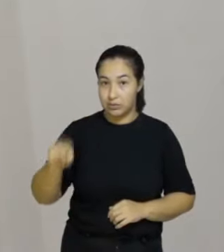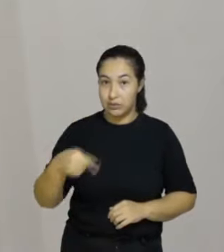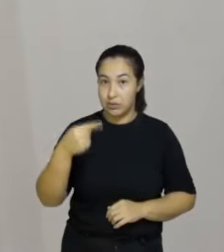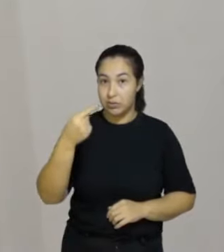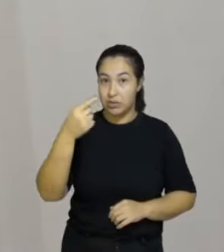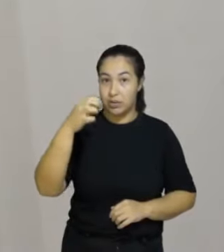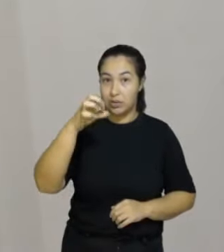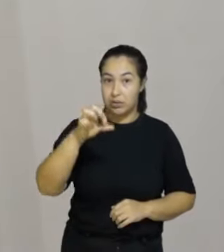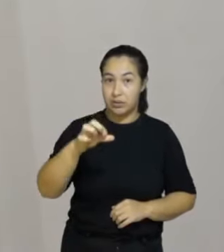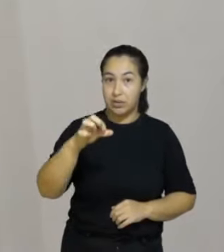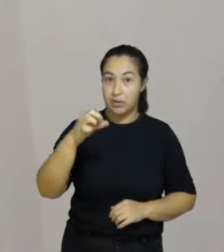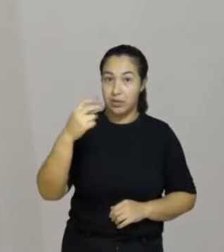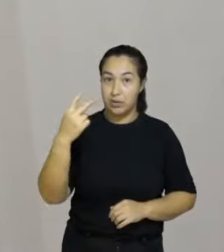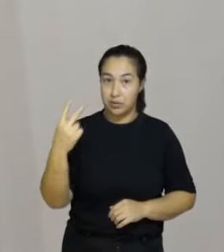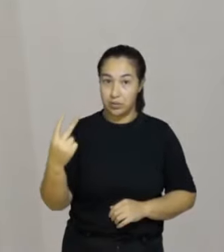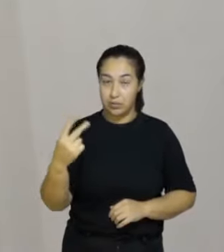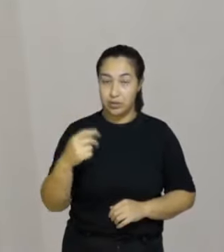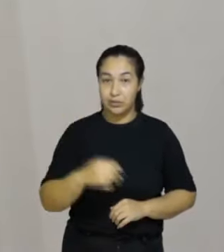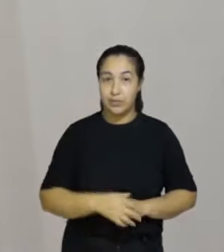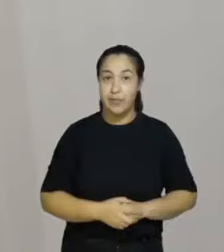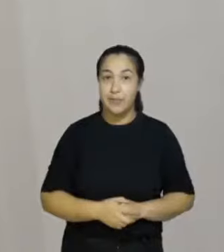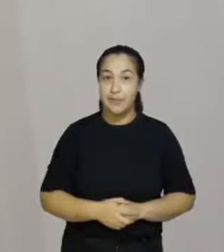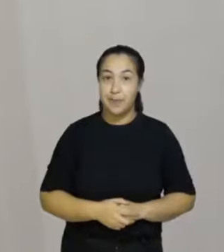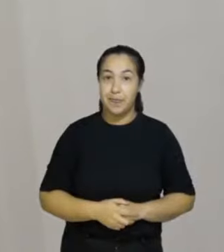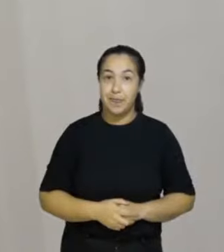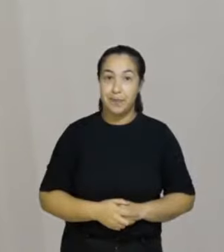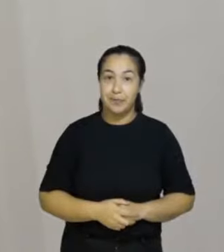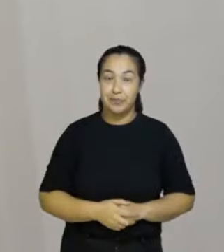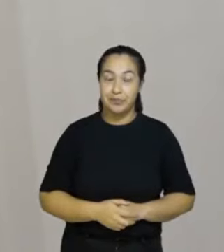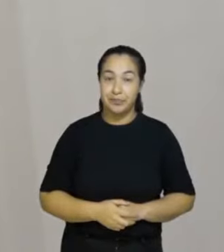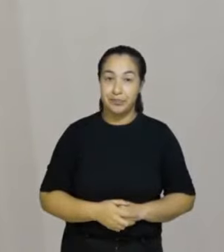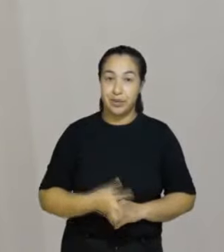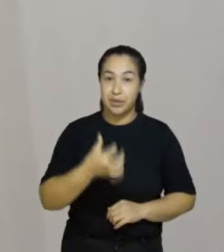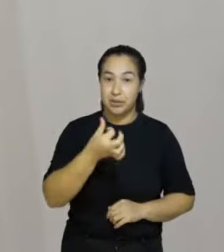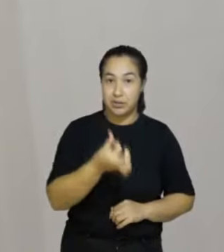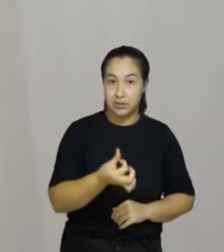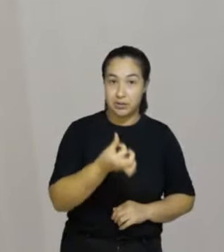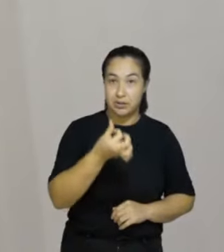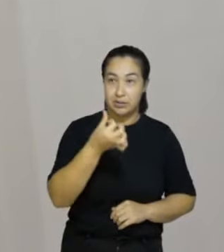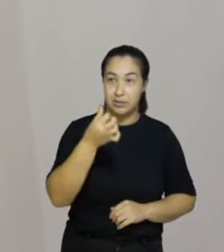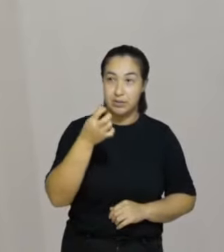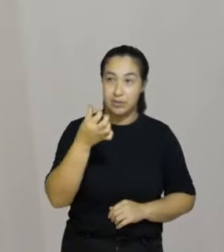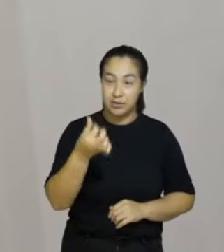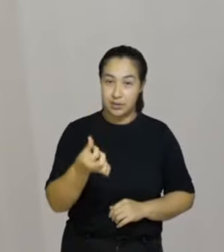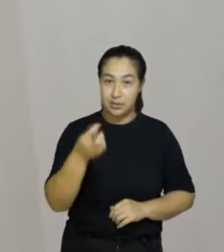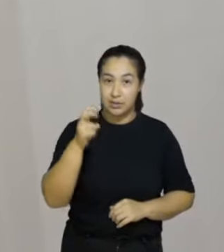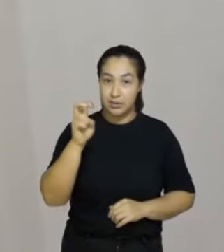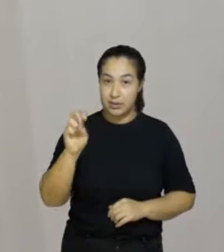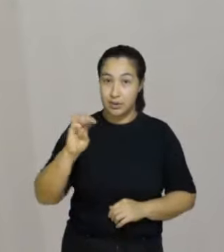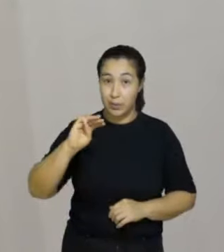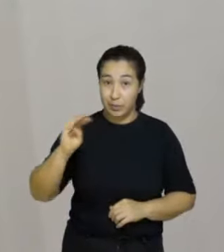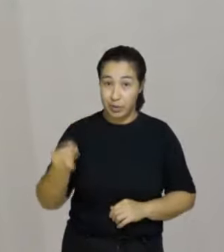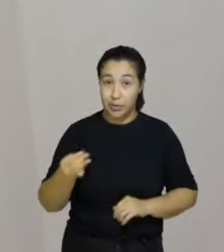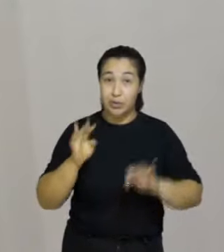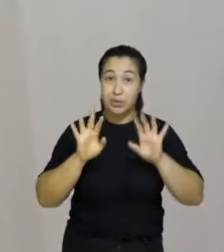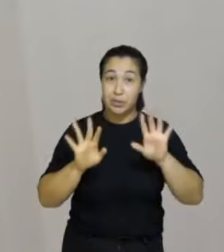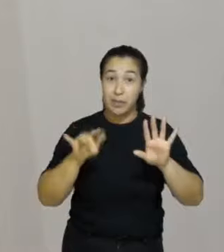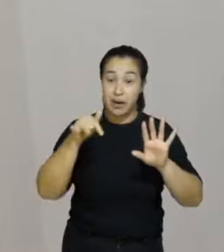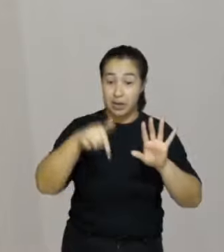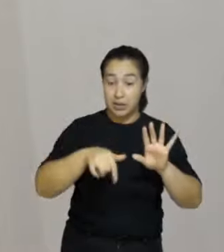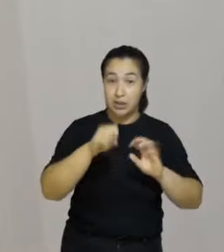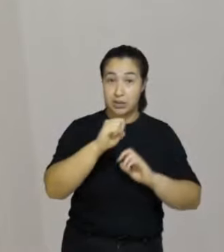212,92 per capita. Foi 665 milhões, enquanto Santa Catarina teve apenas